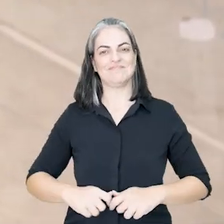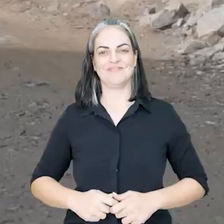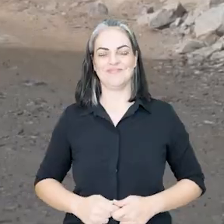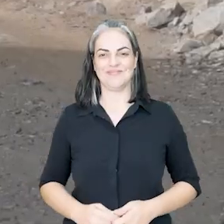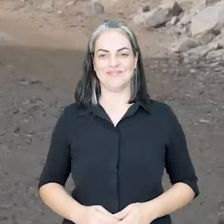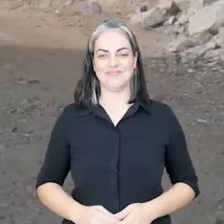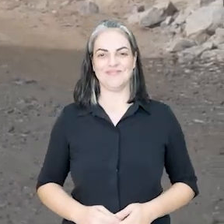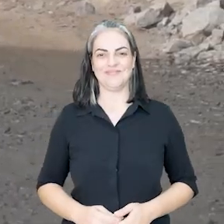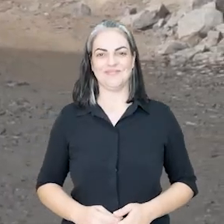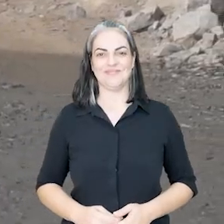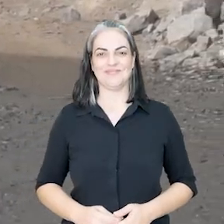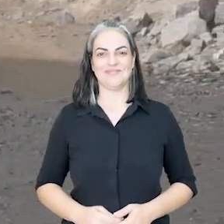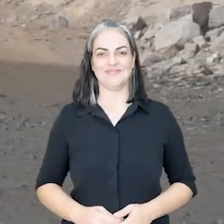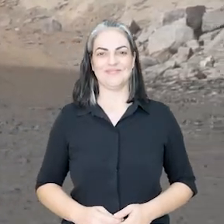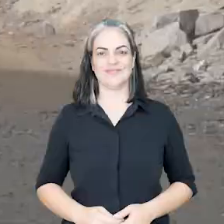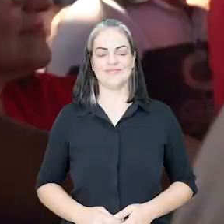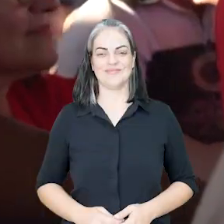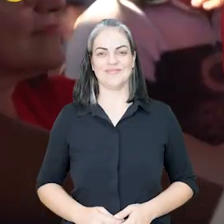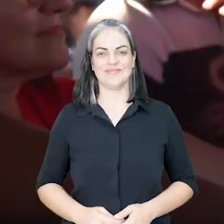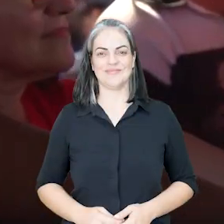possível.